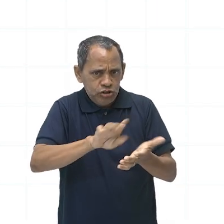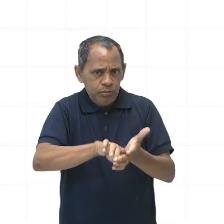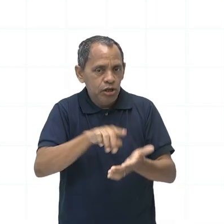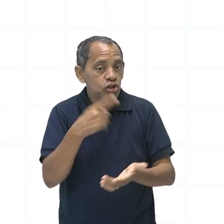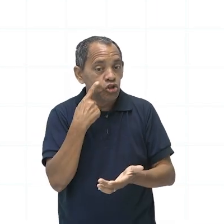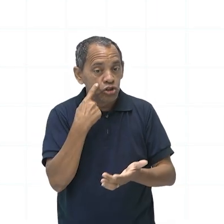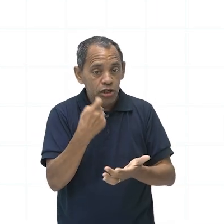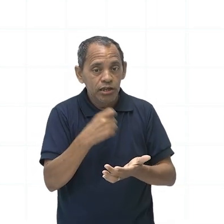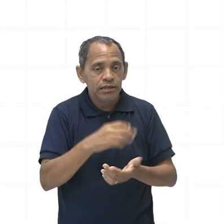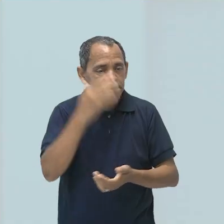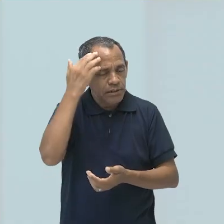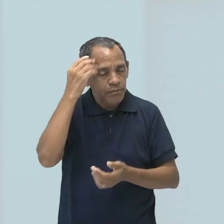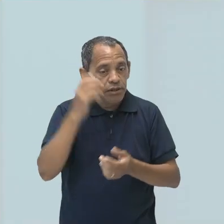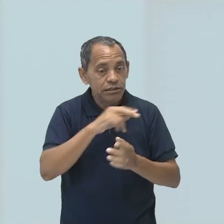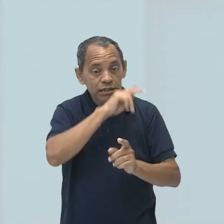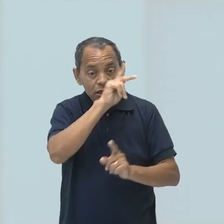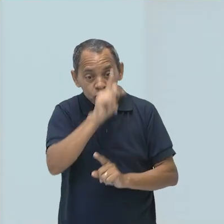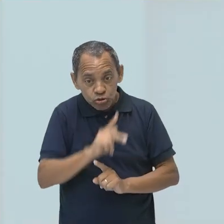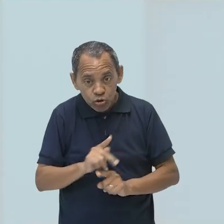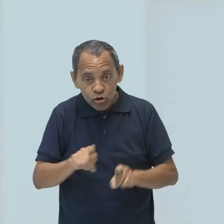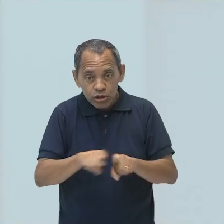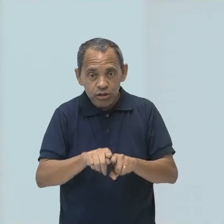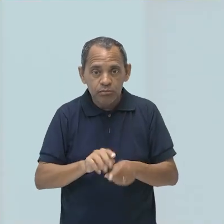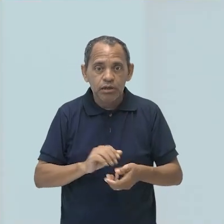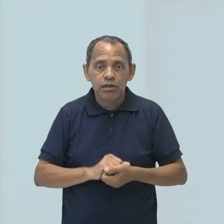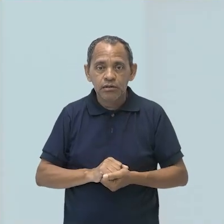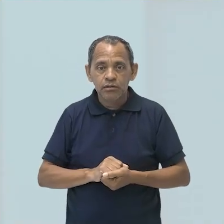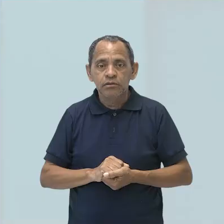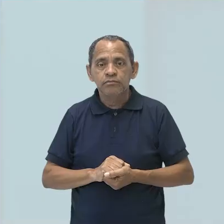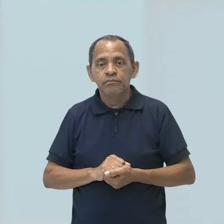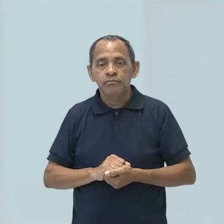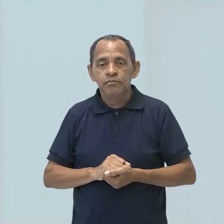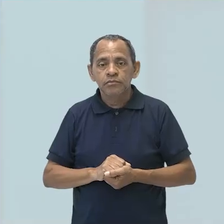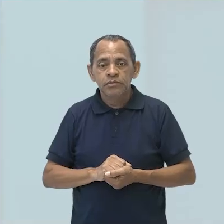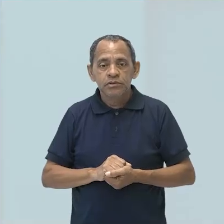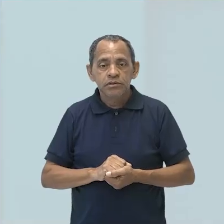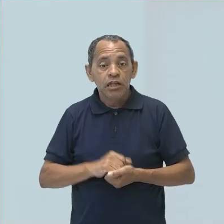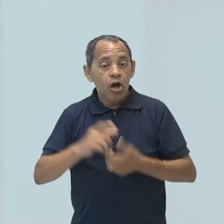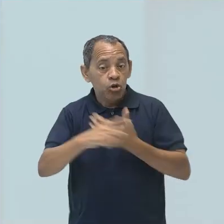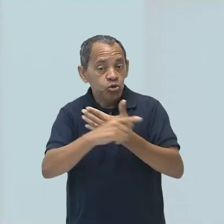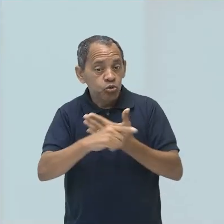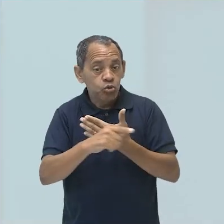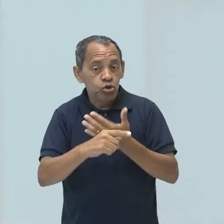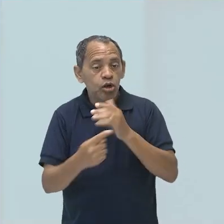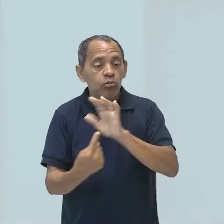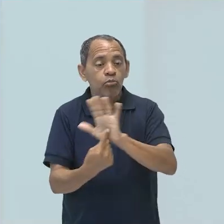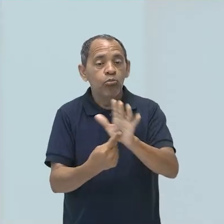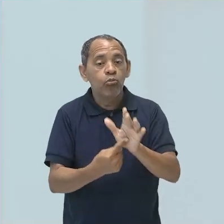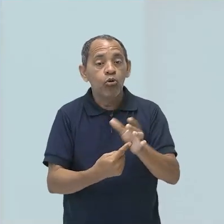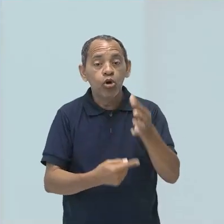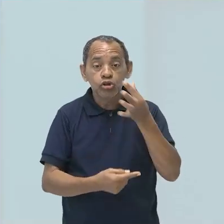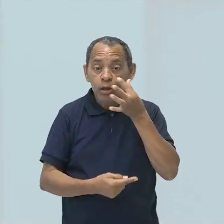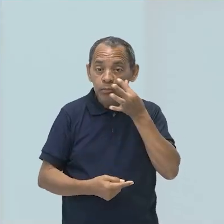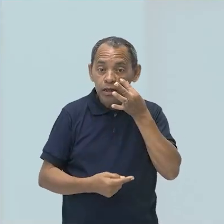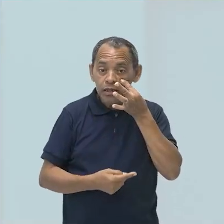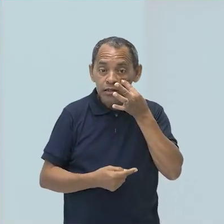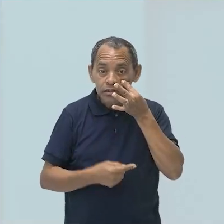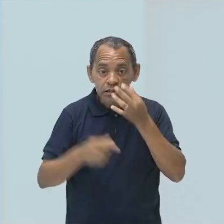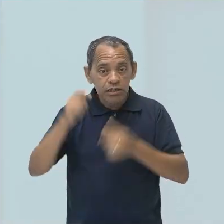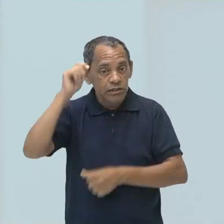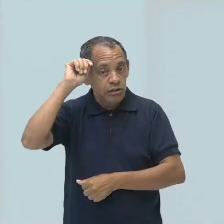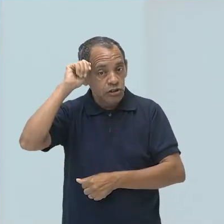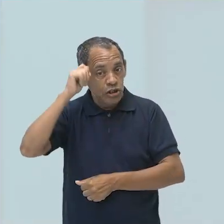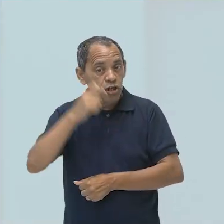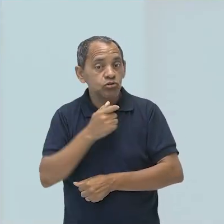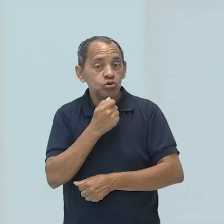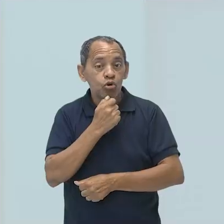Saber aí da história, no caso, a autora enfatiza ali a questão da presença dos negros na Amazônia